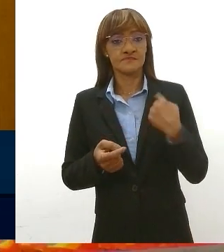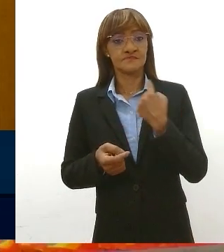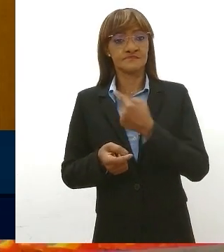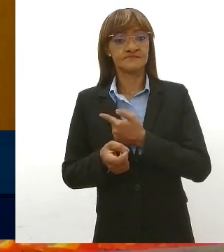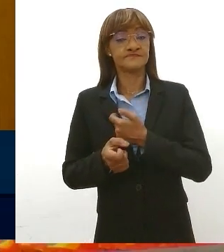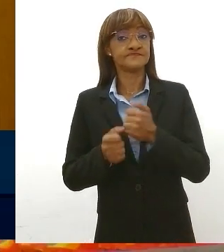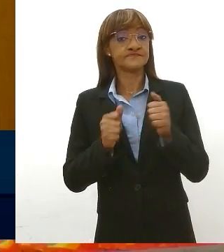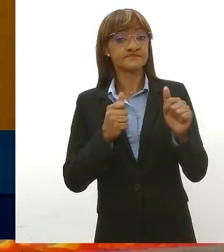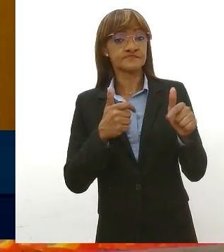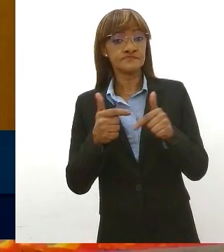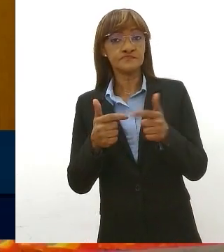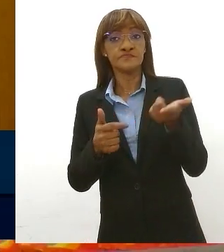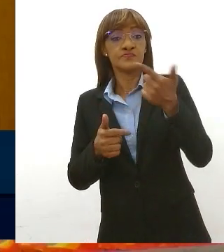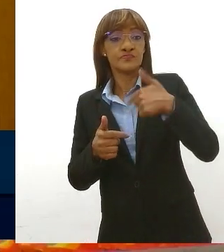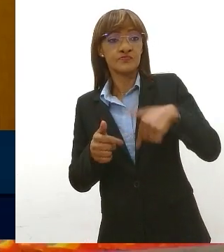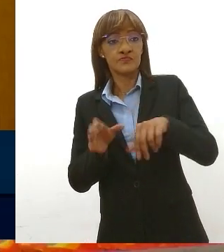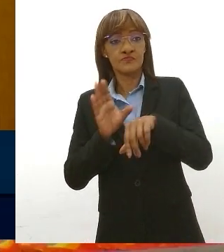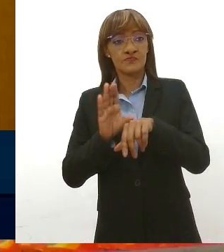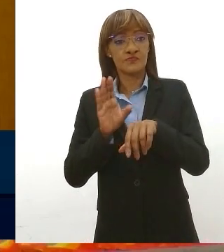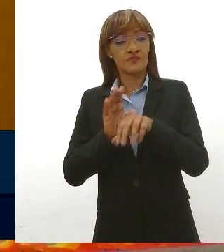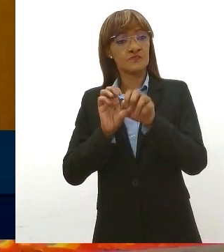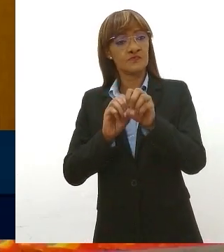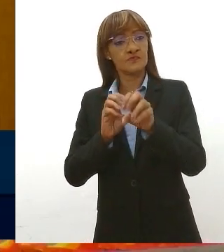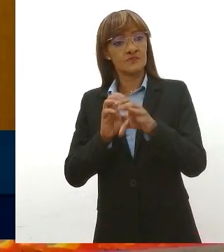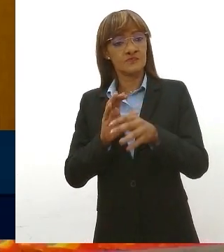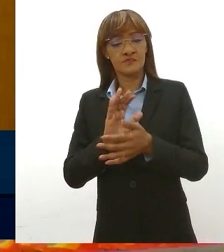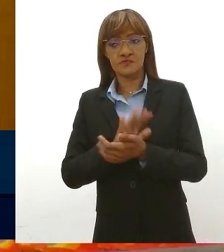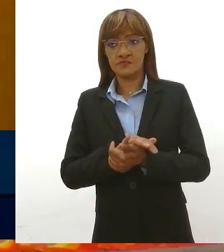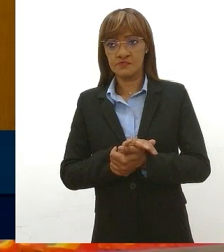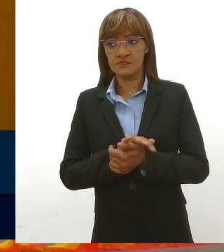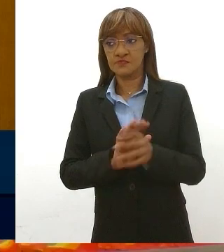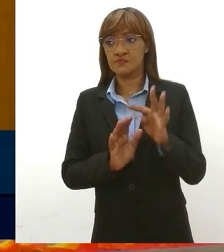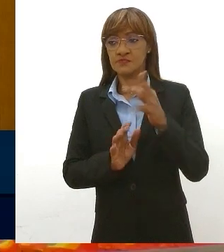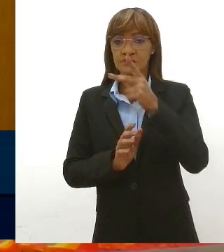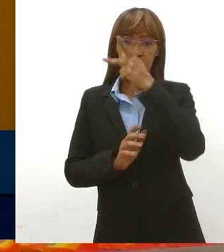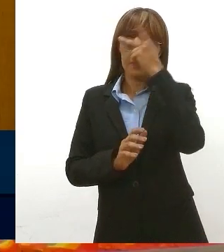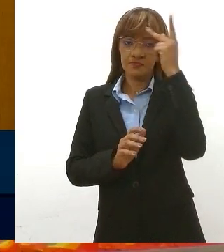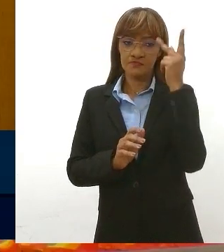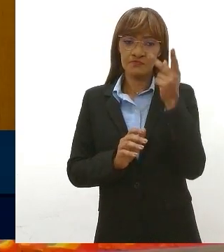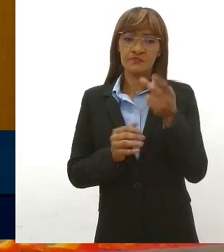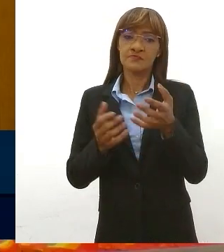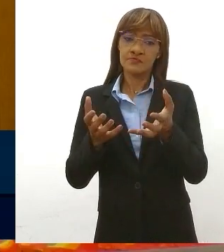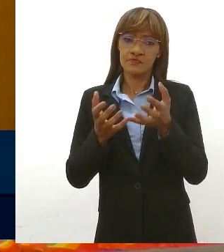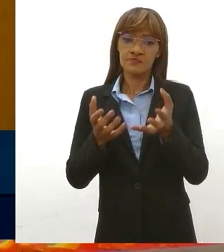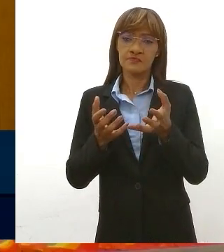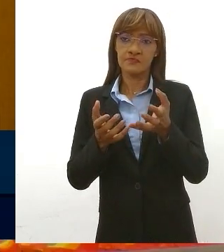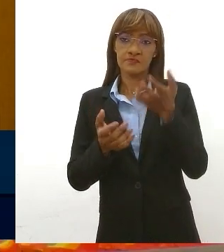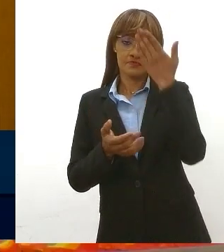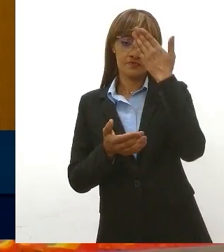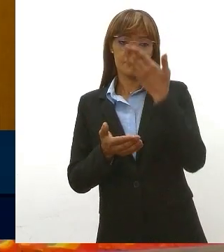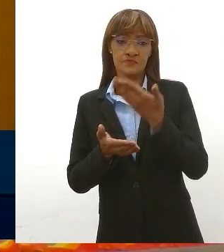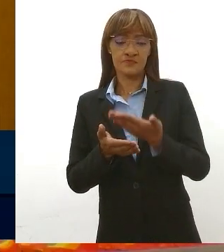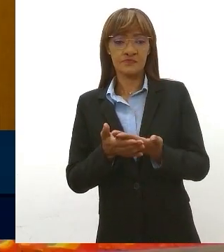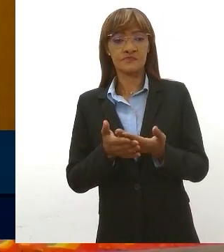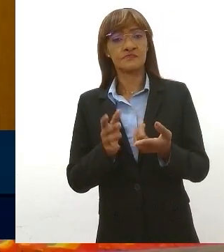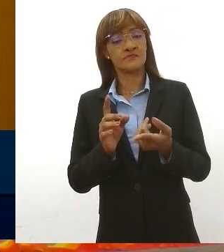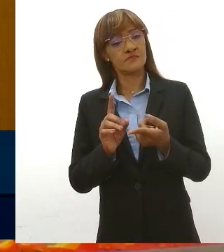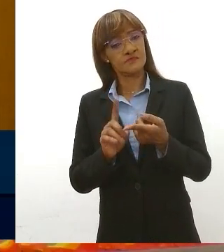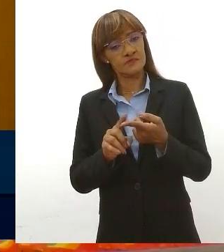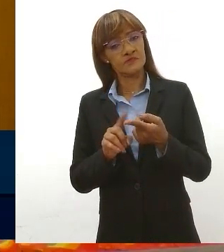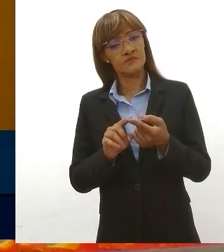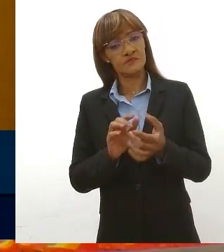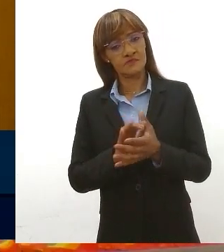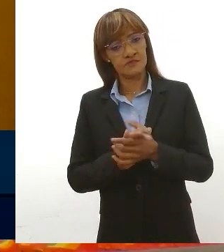de todas essas pessoas. Espero muito e acredito muito na junção, né,